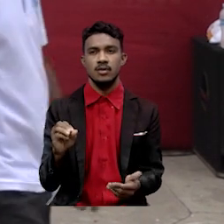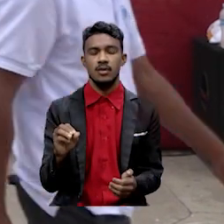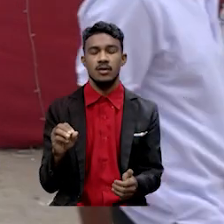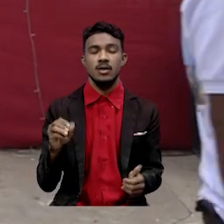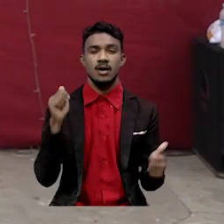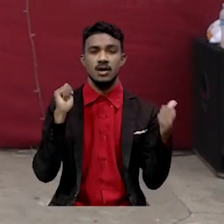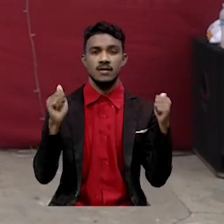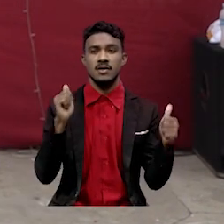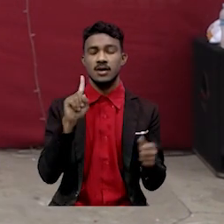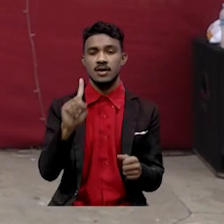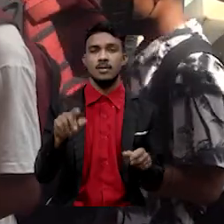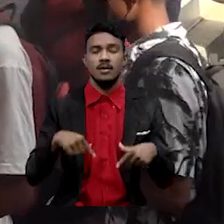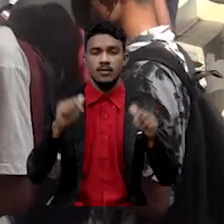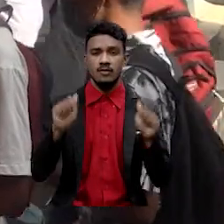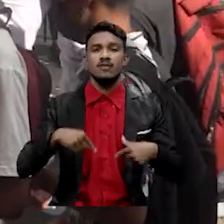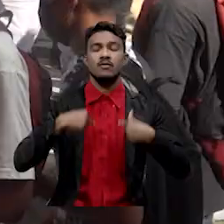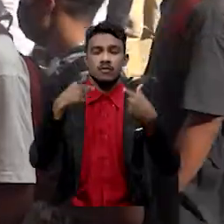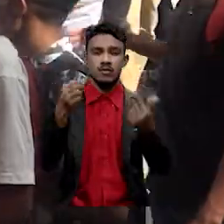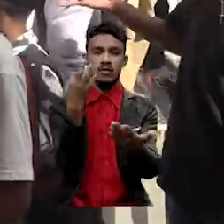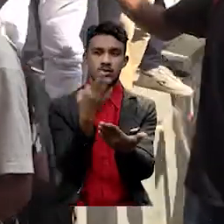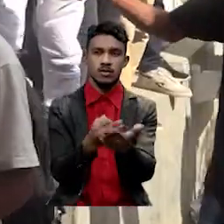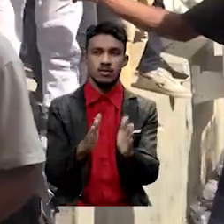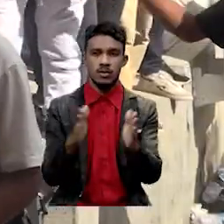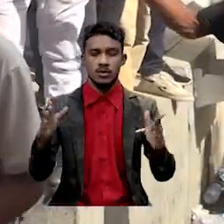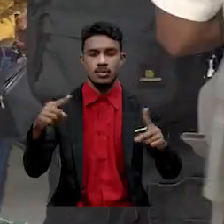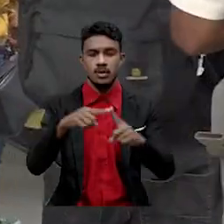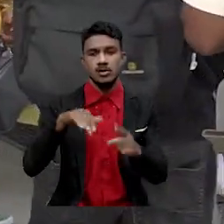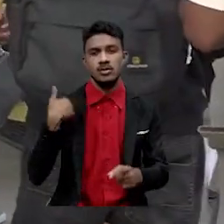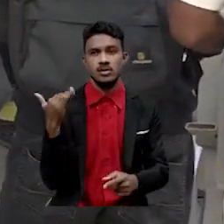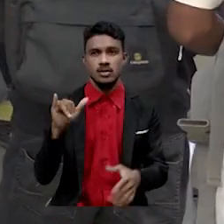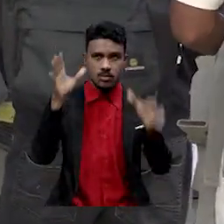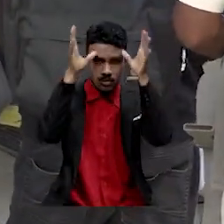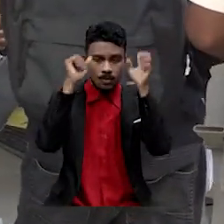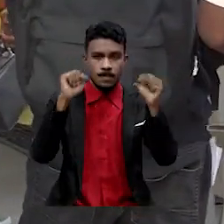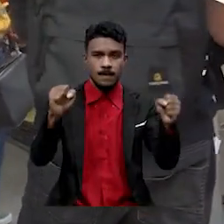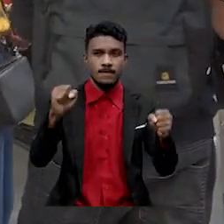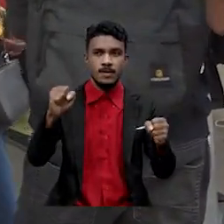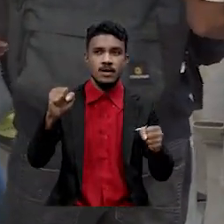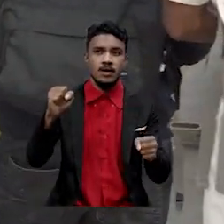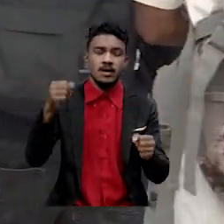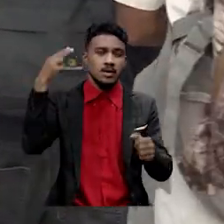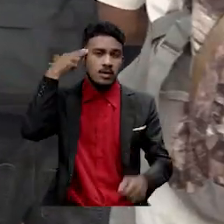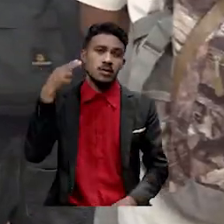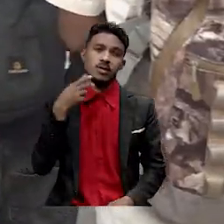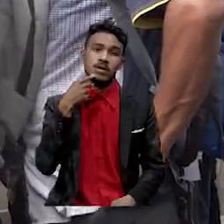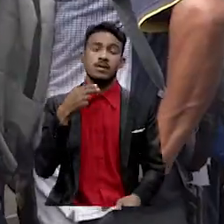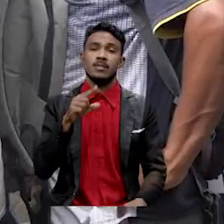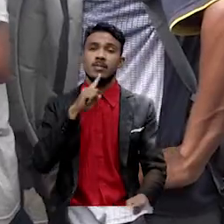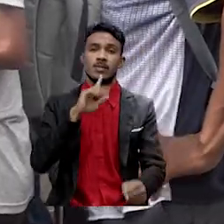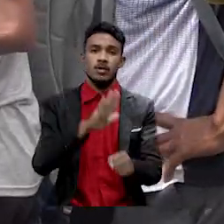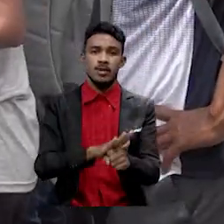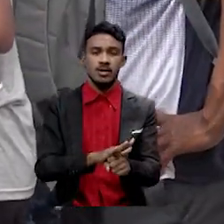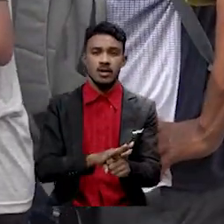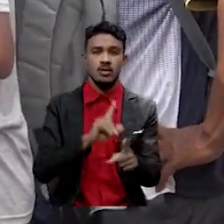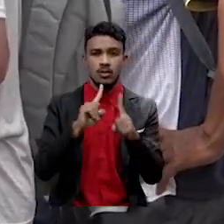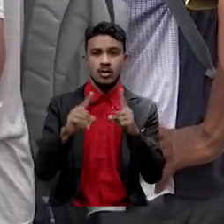força, bela voto, bela jovem. Hatamba preocupação, né? Presidente da República, José Manuel Ramos Horta, promete se coordena o